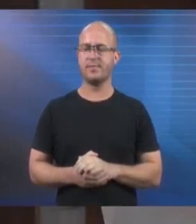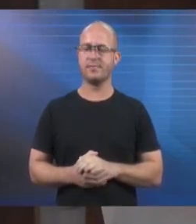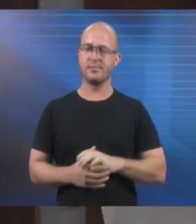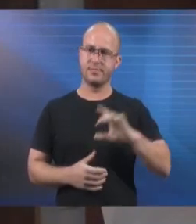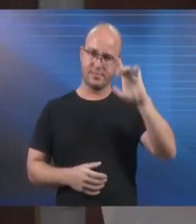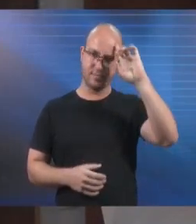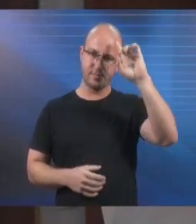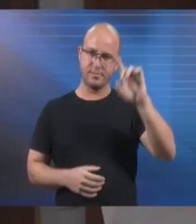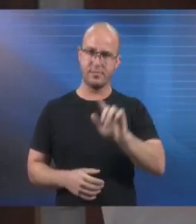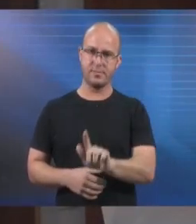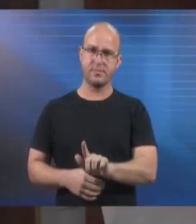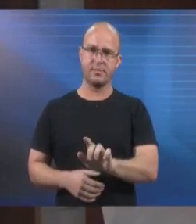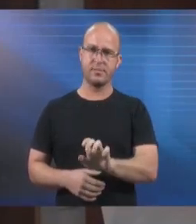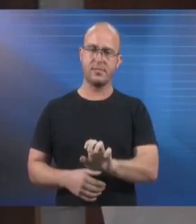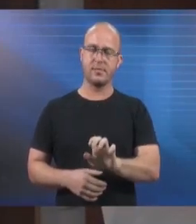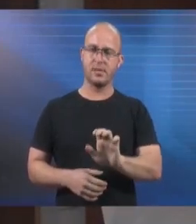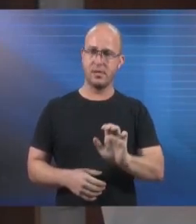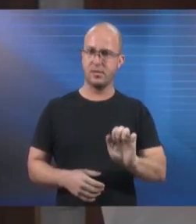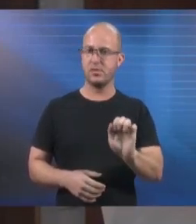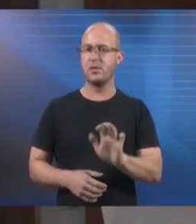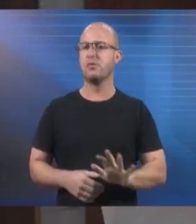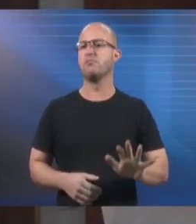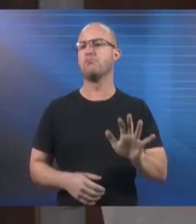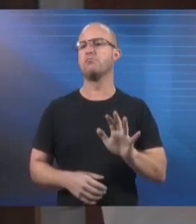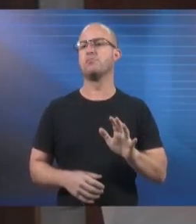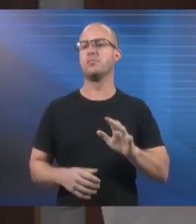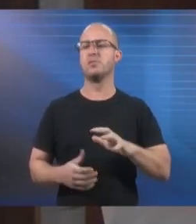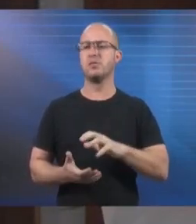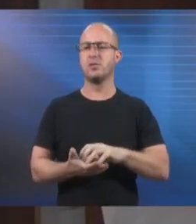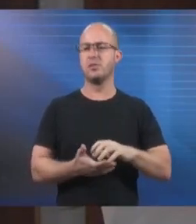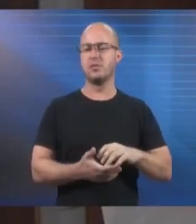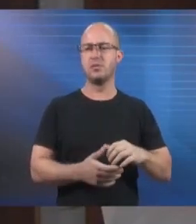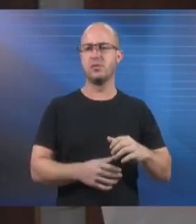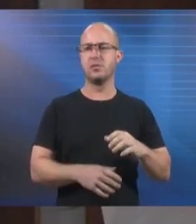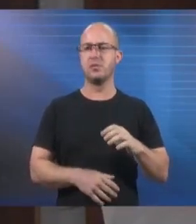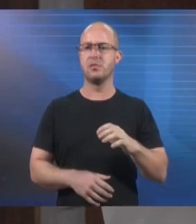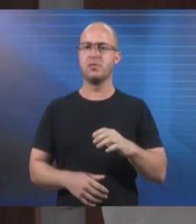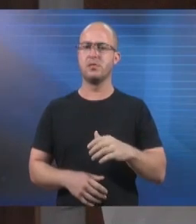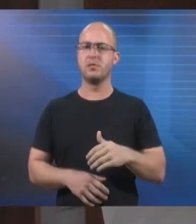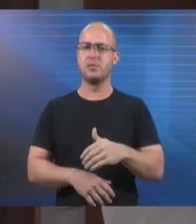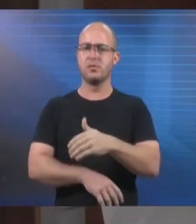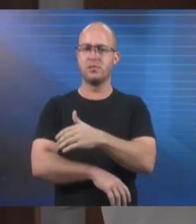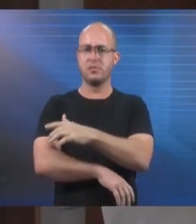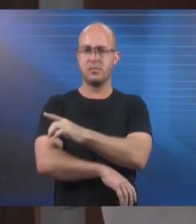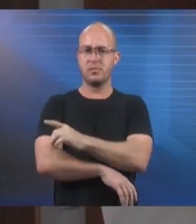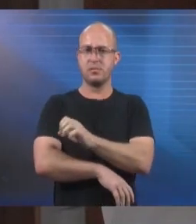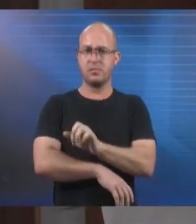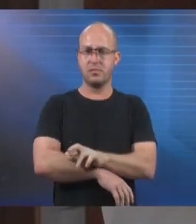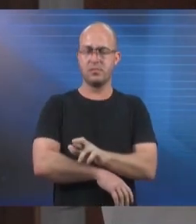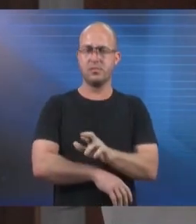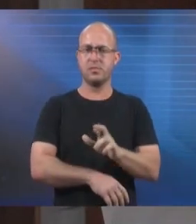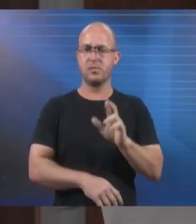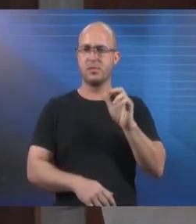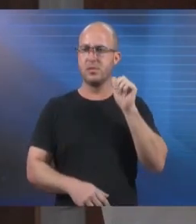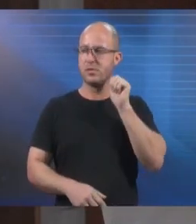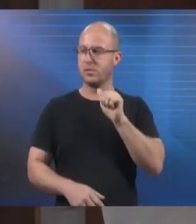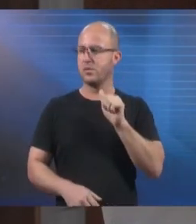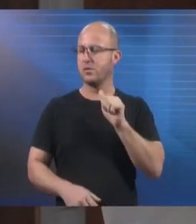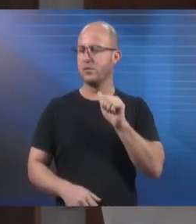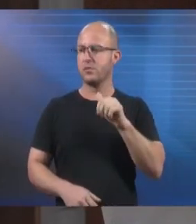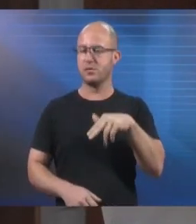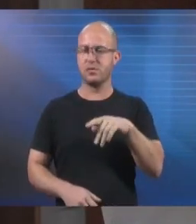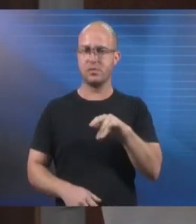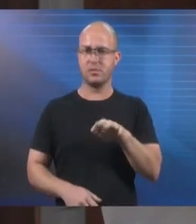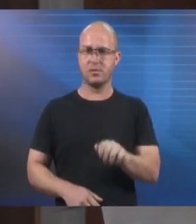diretora Geral do Departamento Estadual de estrados e rodagens Dr senhora Nat técia solicitando que